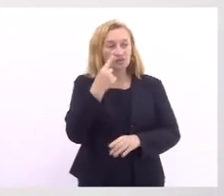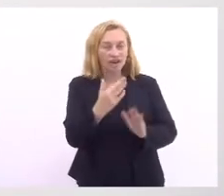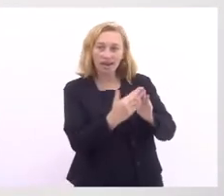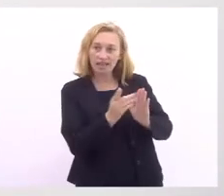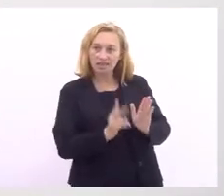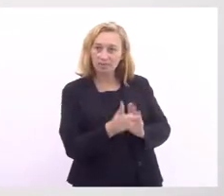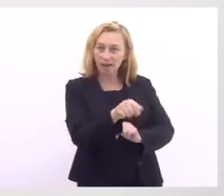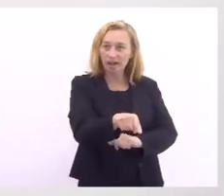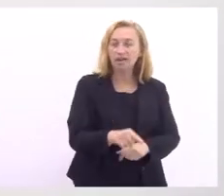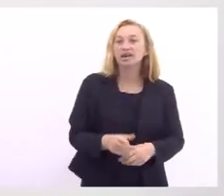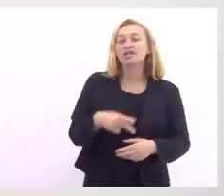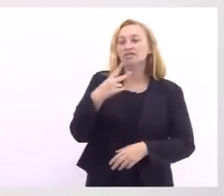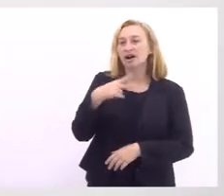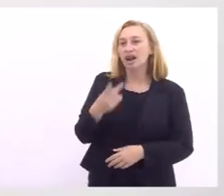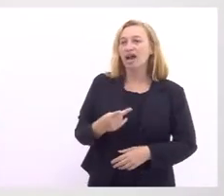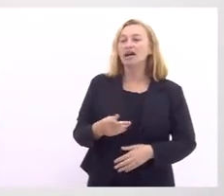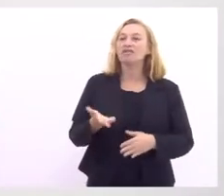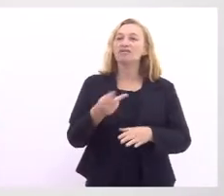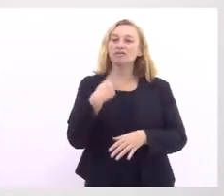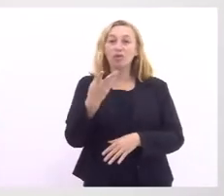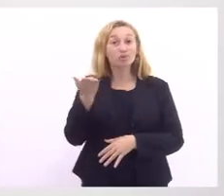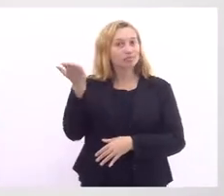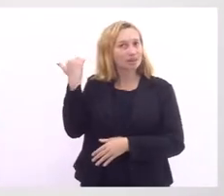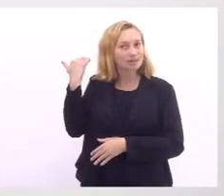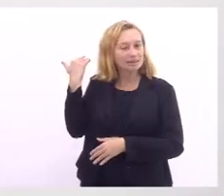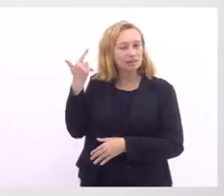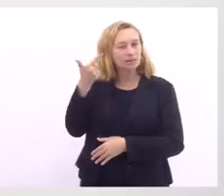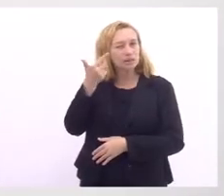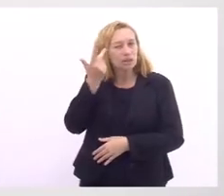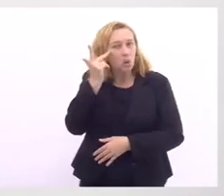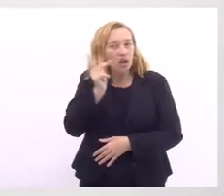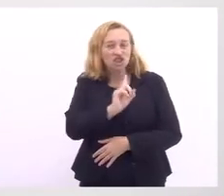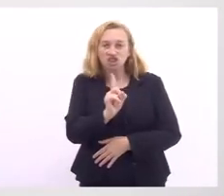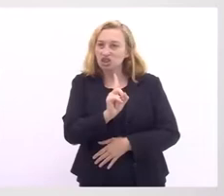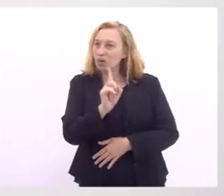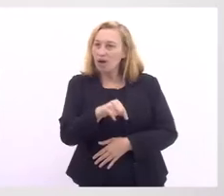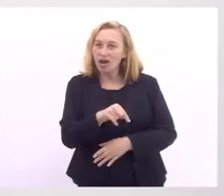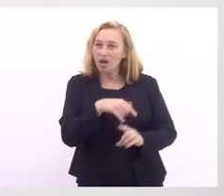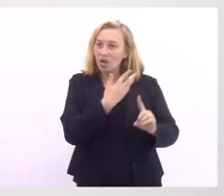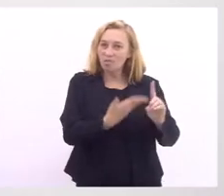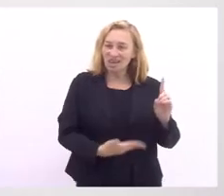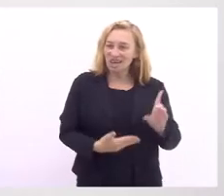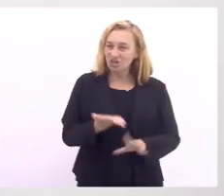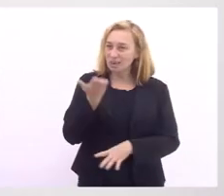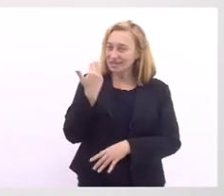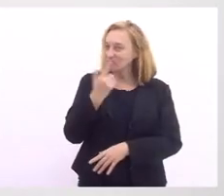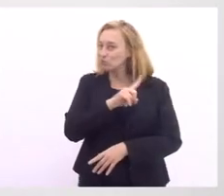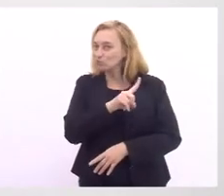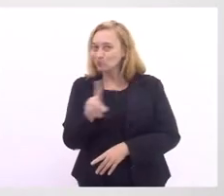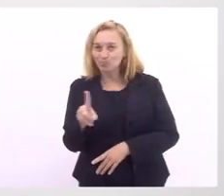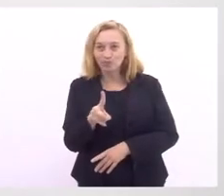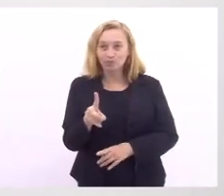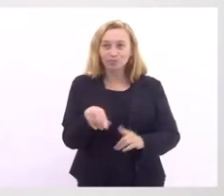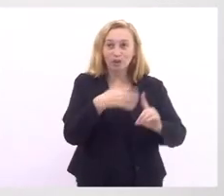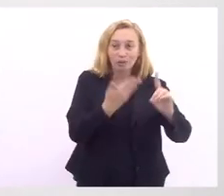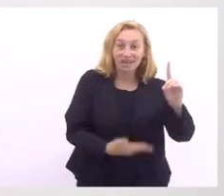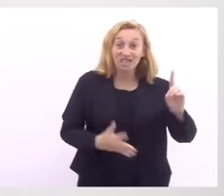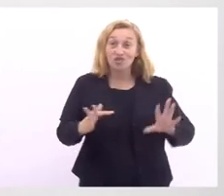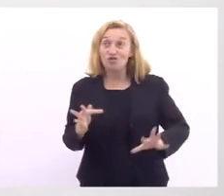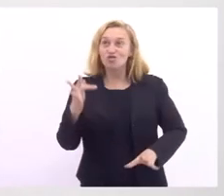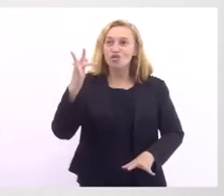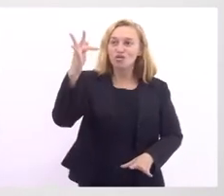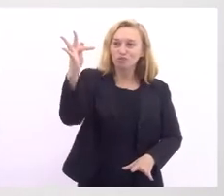e dizer que a gente falou do passado mas eu acho que essa não é só uma homenagem ao passado essa é uma homenagem ao